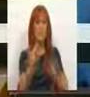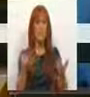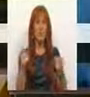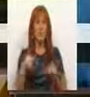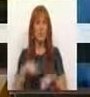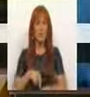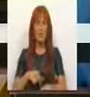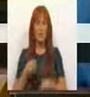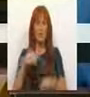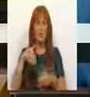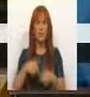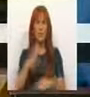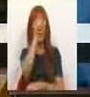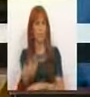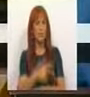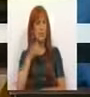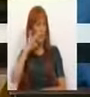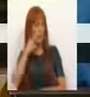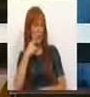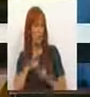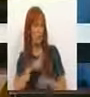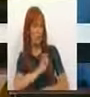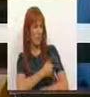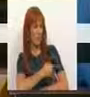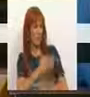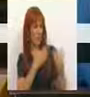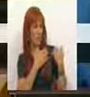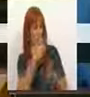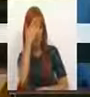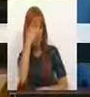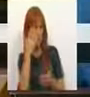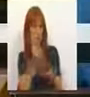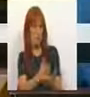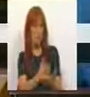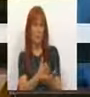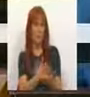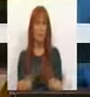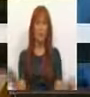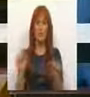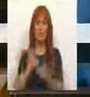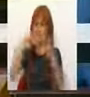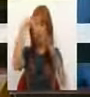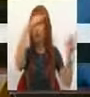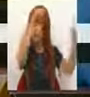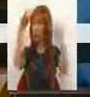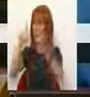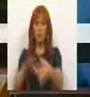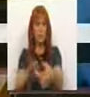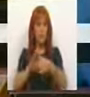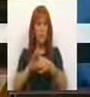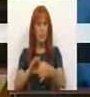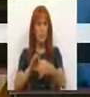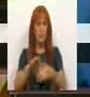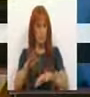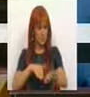em que também aí Vossas Excelências desconfiam da competência, capacidade e isenção dos nossos autarcas na colaboração